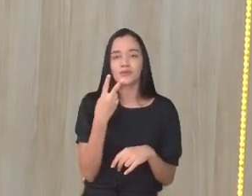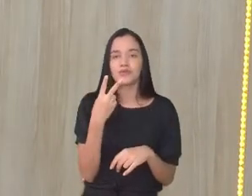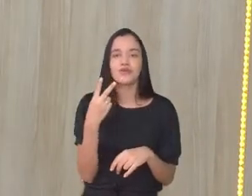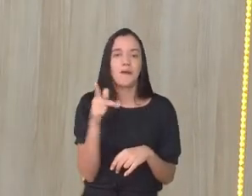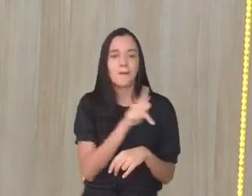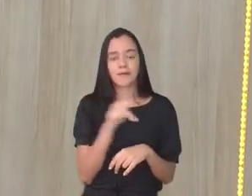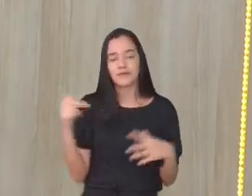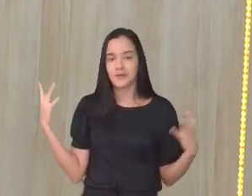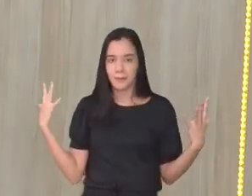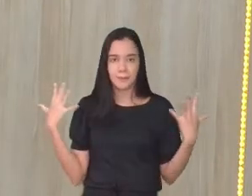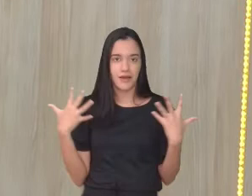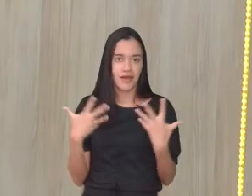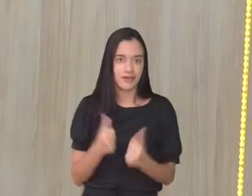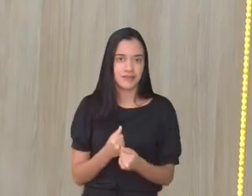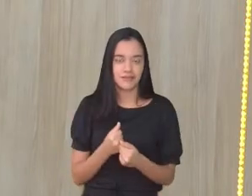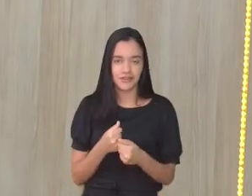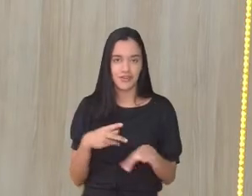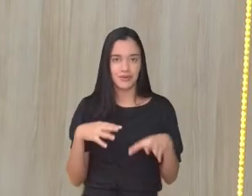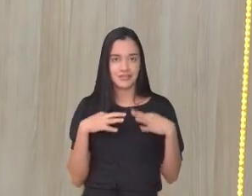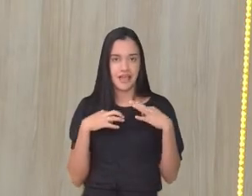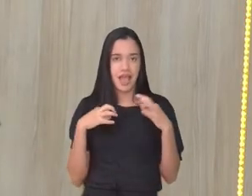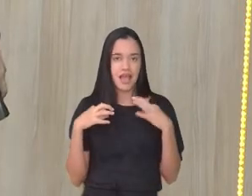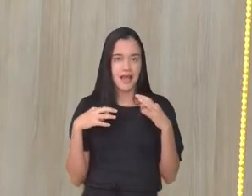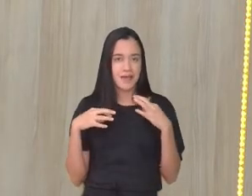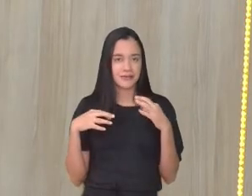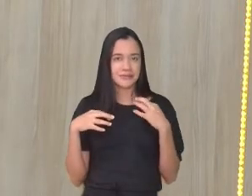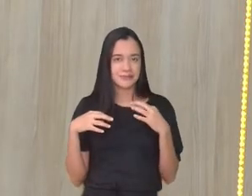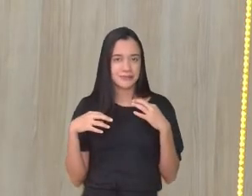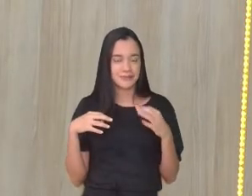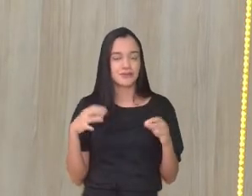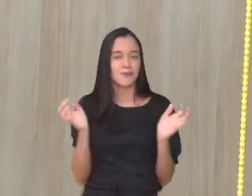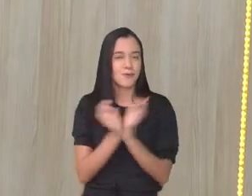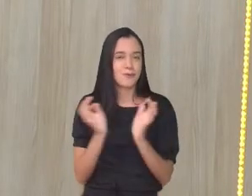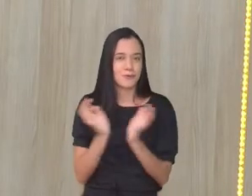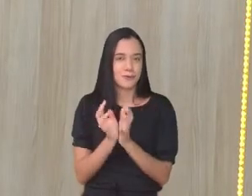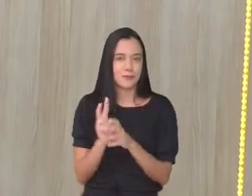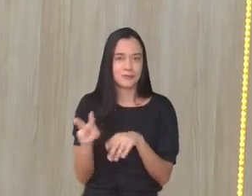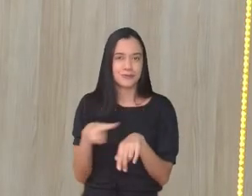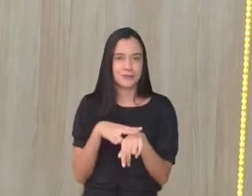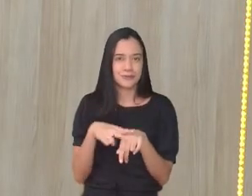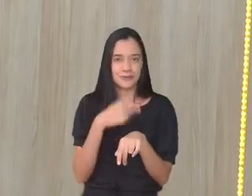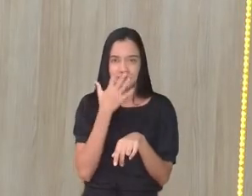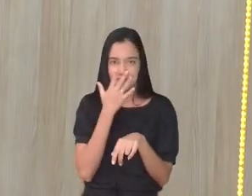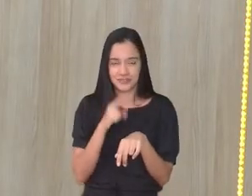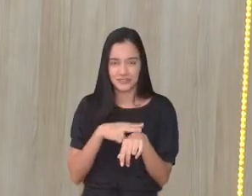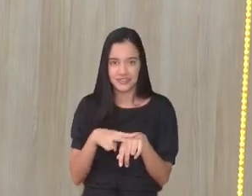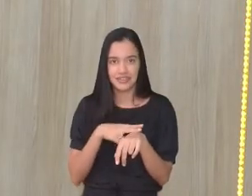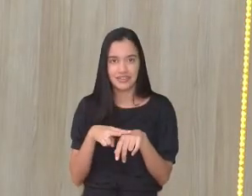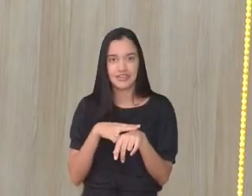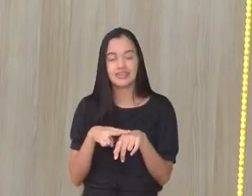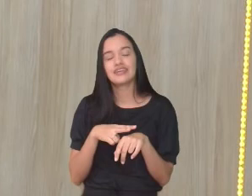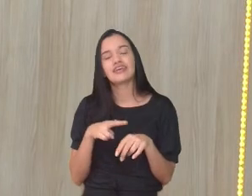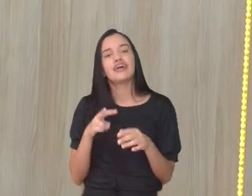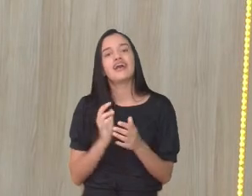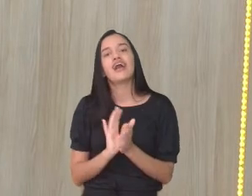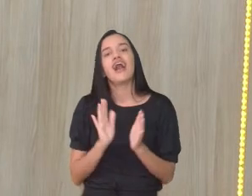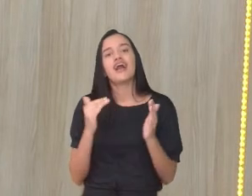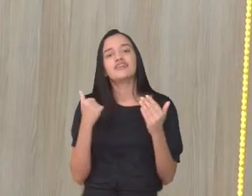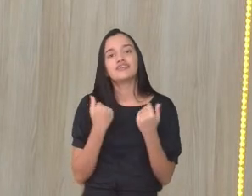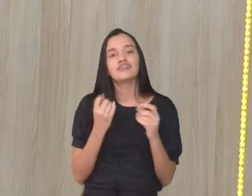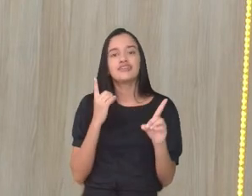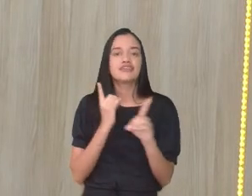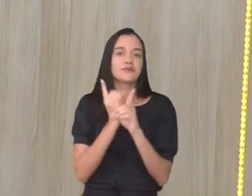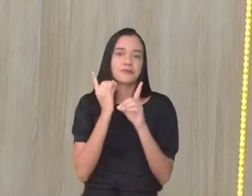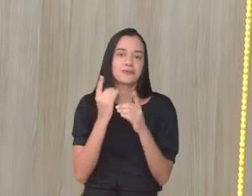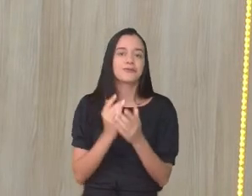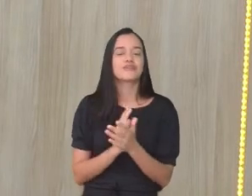maravilhosos, que inclusive estão de verde também, o bonde dos verdes hoje, certo? E a gente se encontra aí na nossa